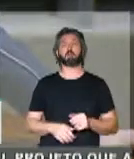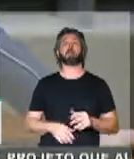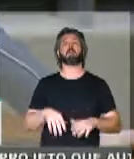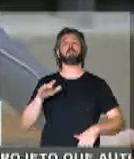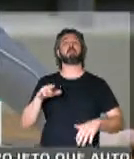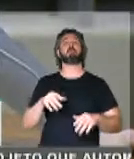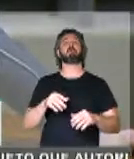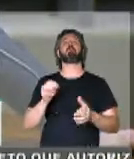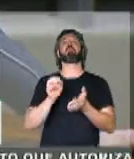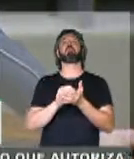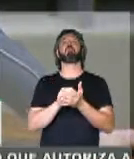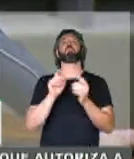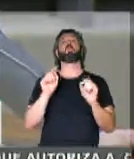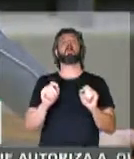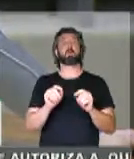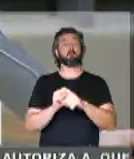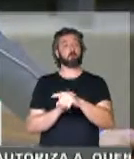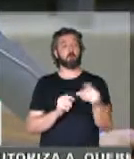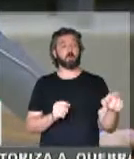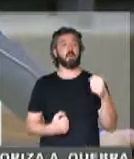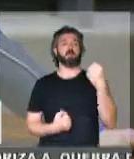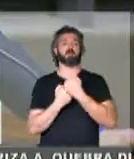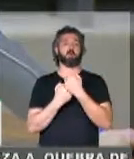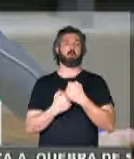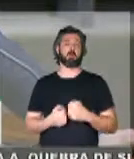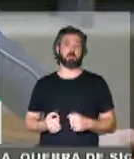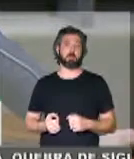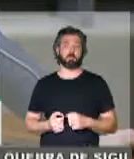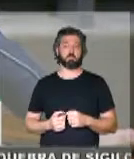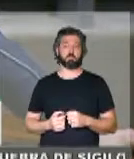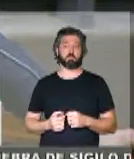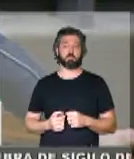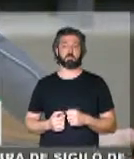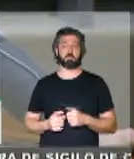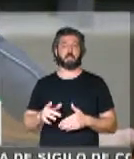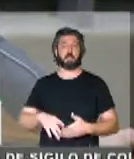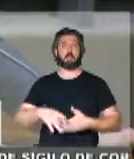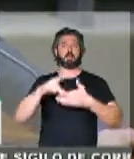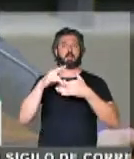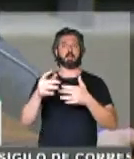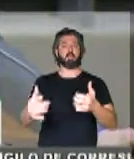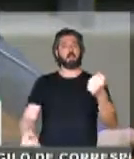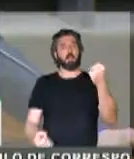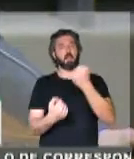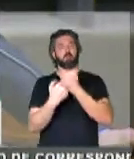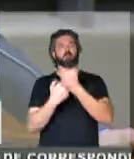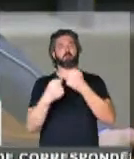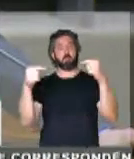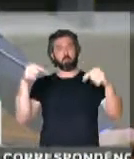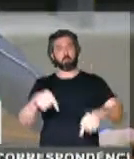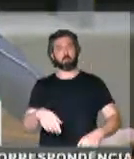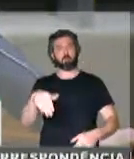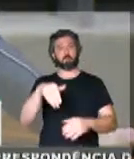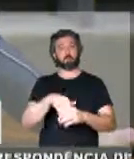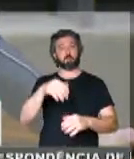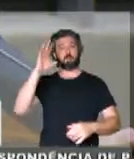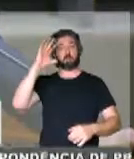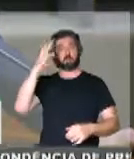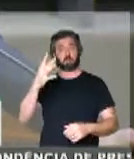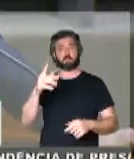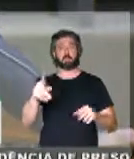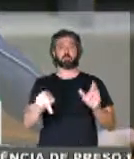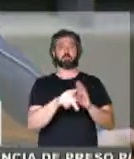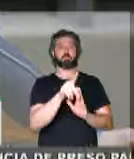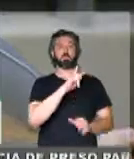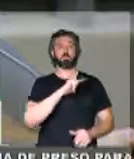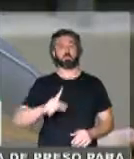do apoio dos senhores e das senhoras. Depende do apoio dos líderes e depende da decisão